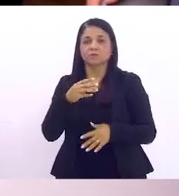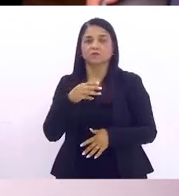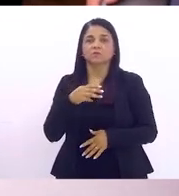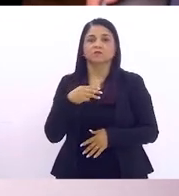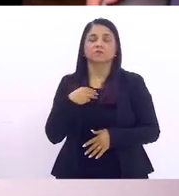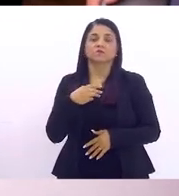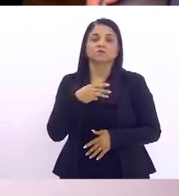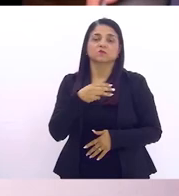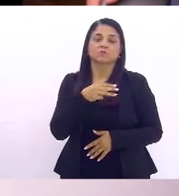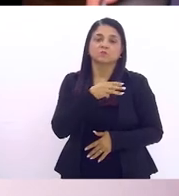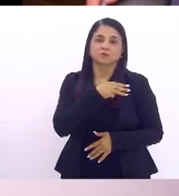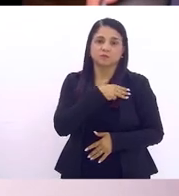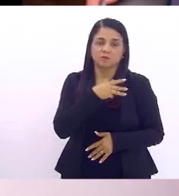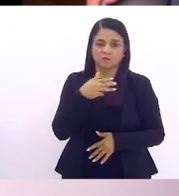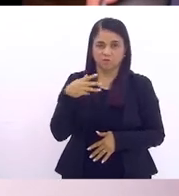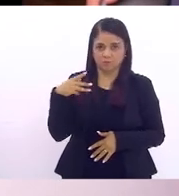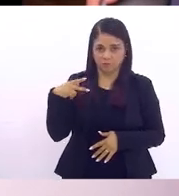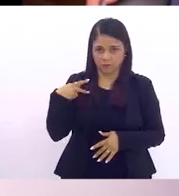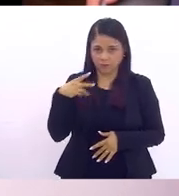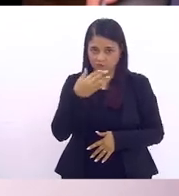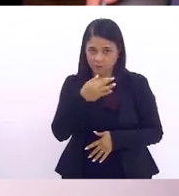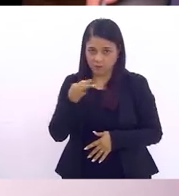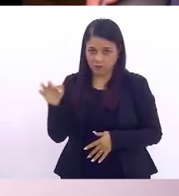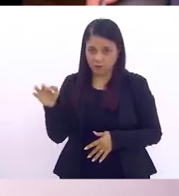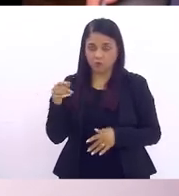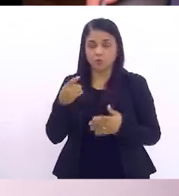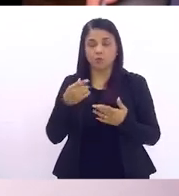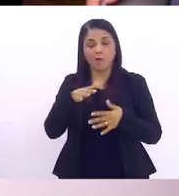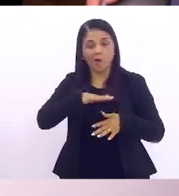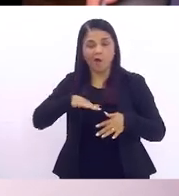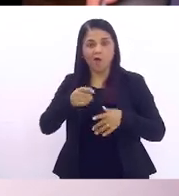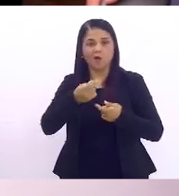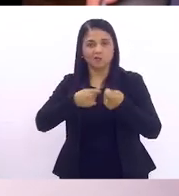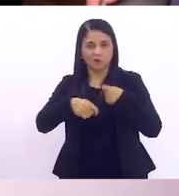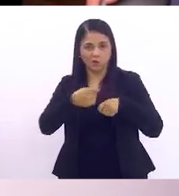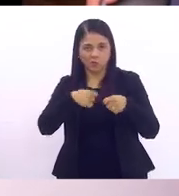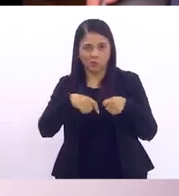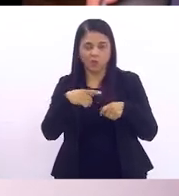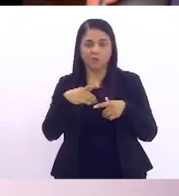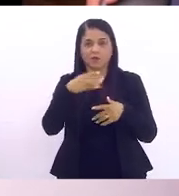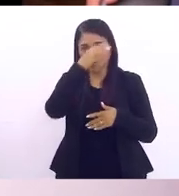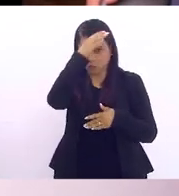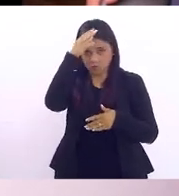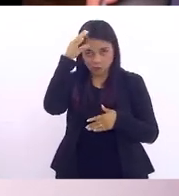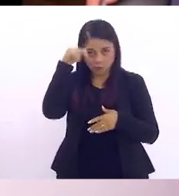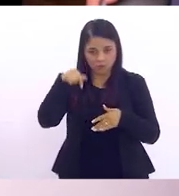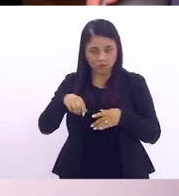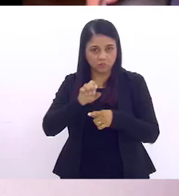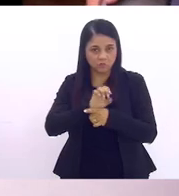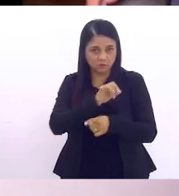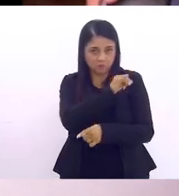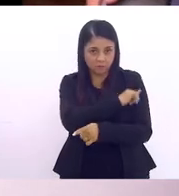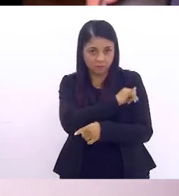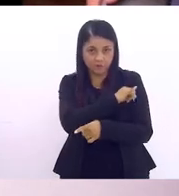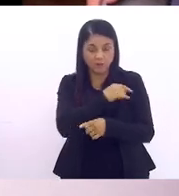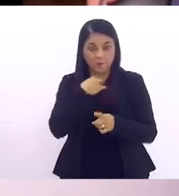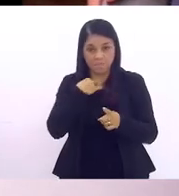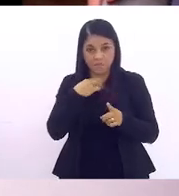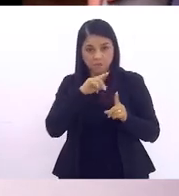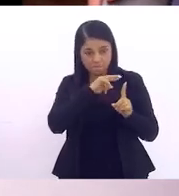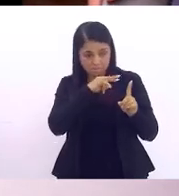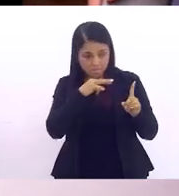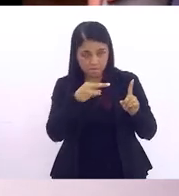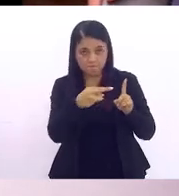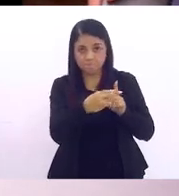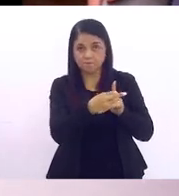ordem econômica e do Consumidor aqui no estado do Rio de Janeiro eh portanto a minha perspectiva